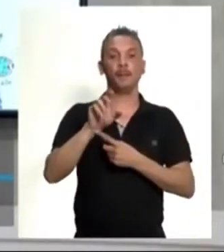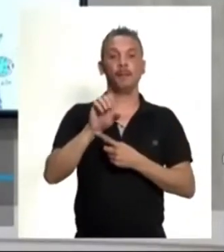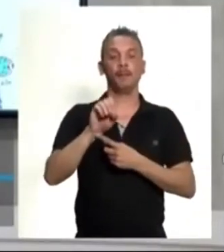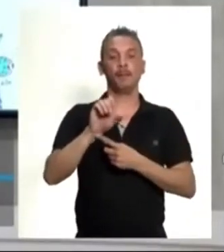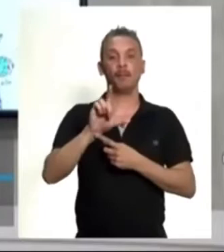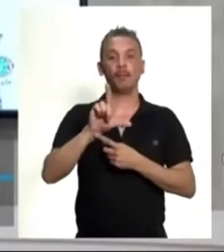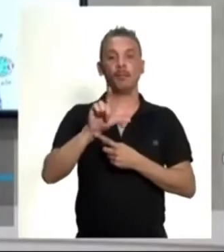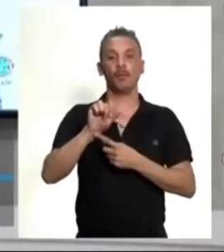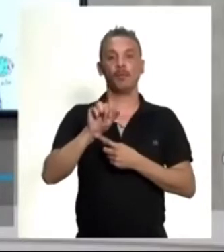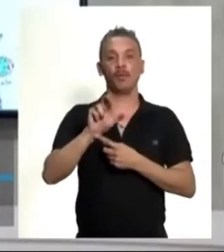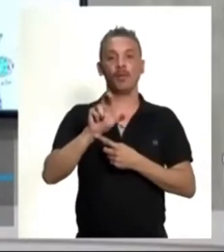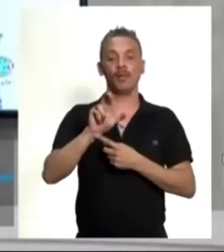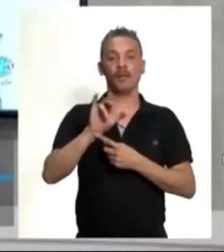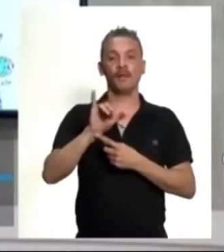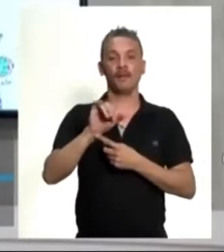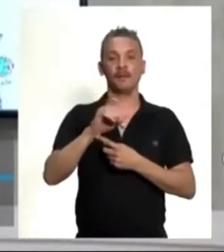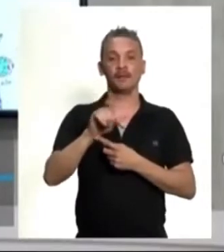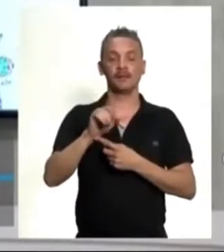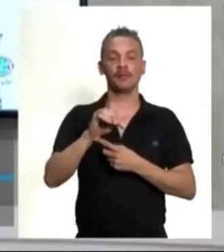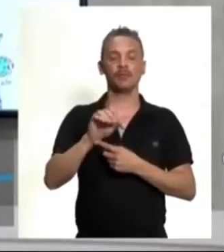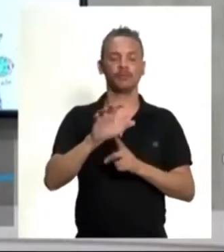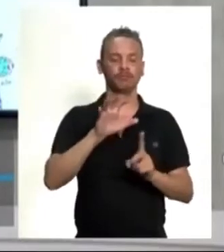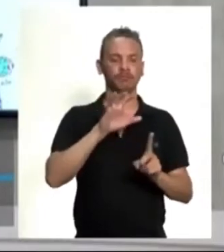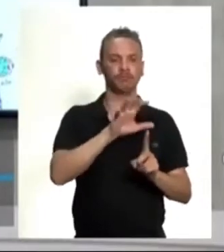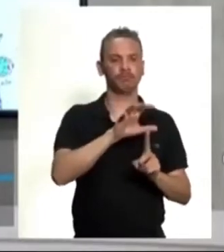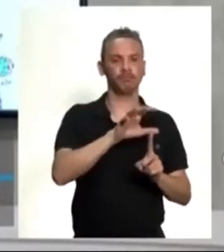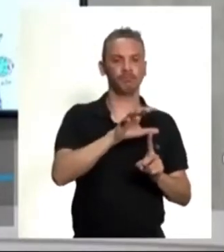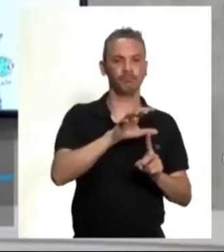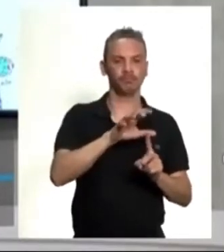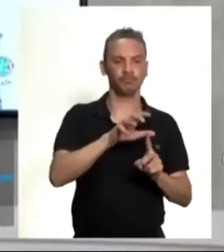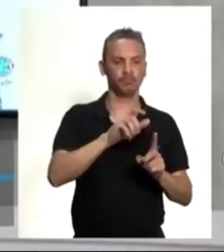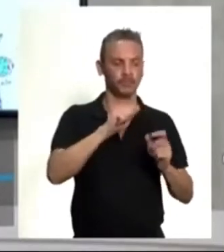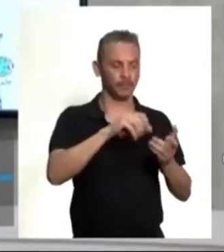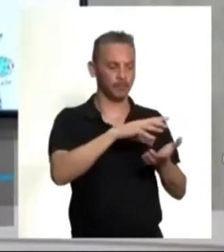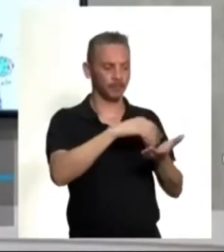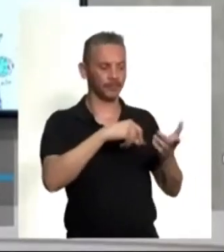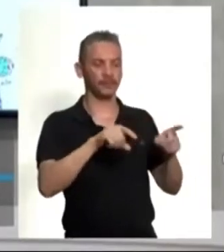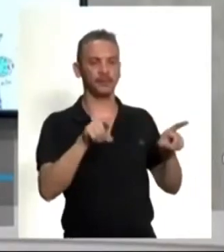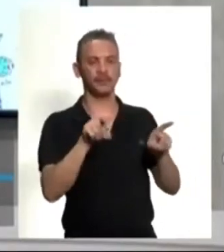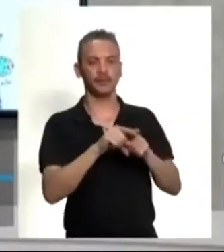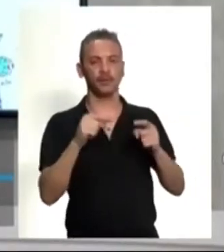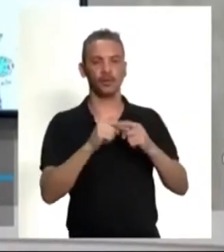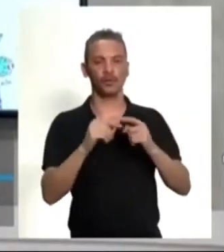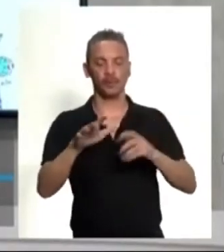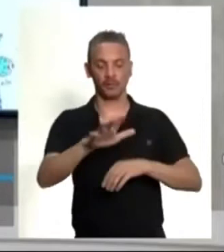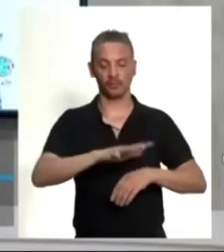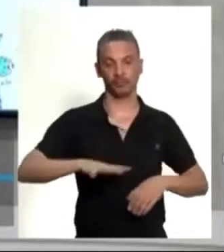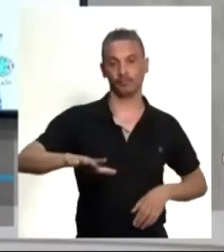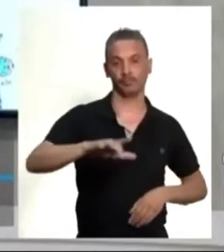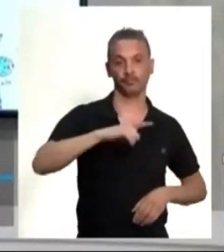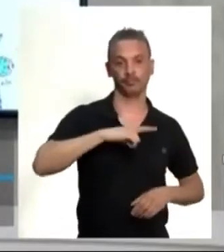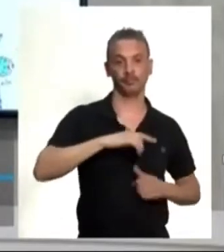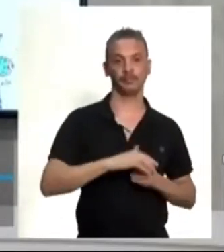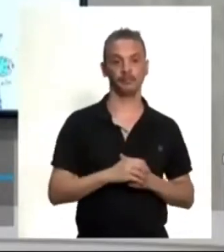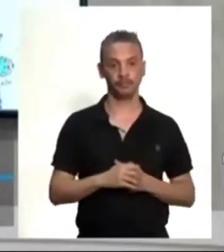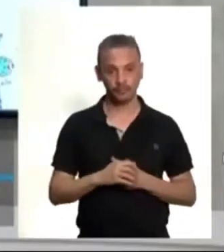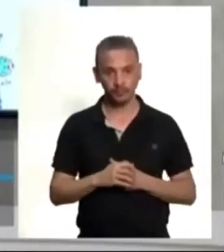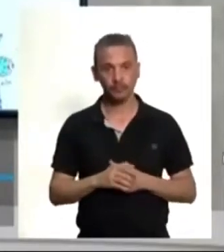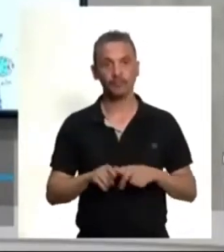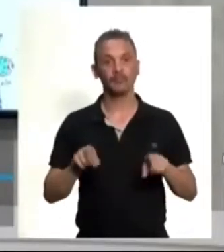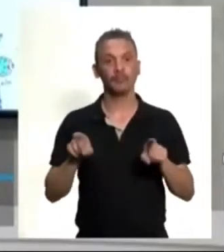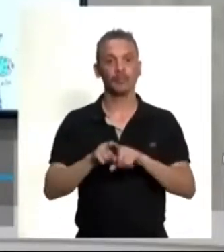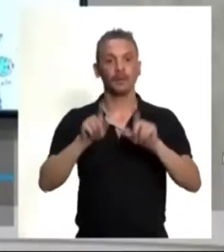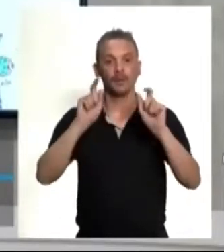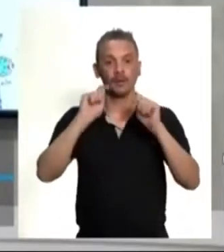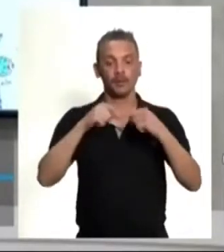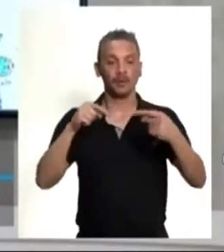capacidade de influência, de relevância no espaço geográfico. Então, hierarquia urbana é a capacidade